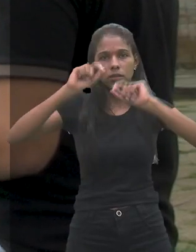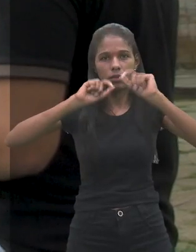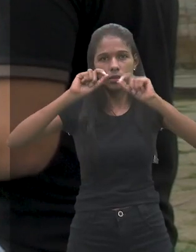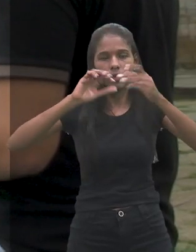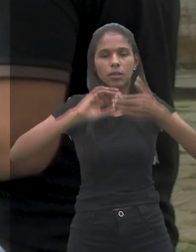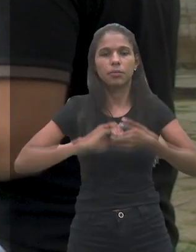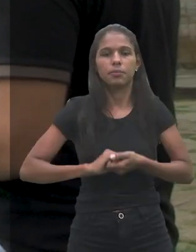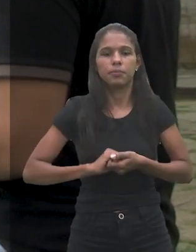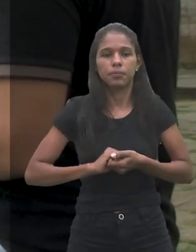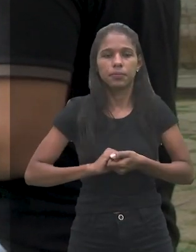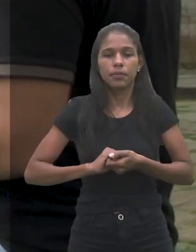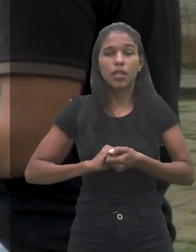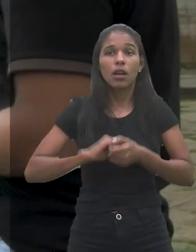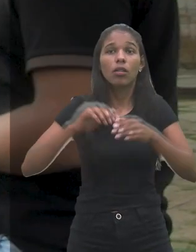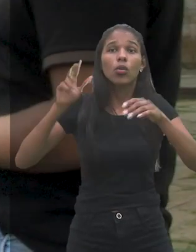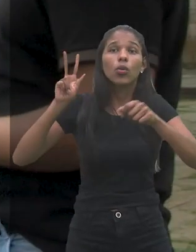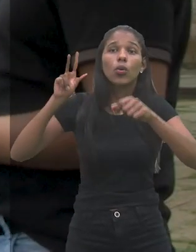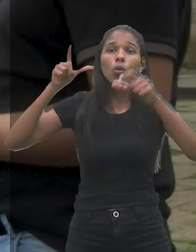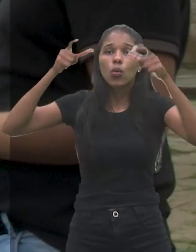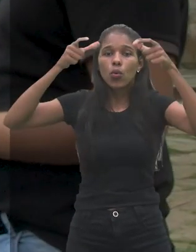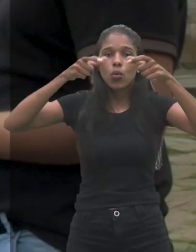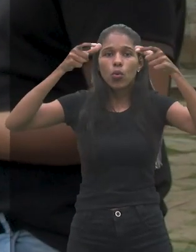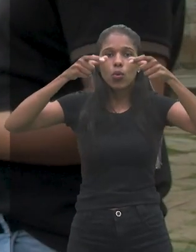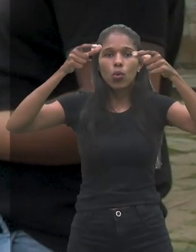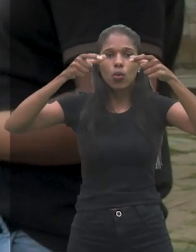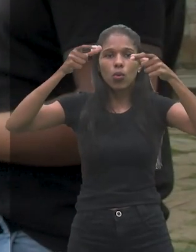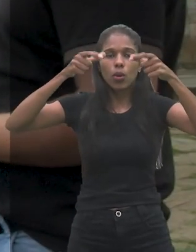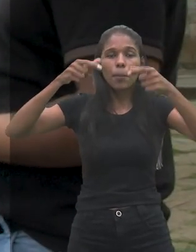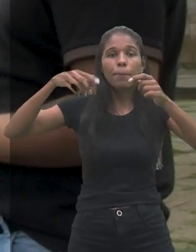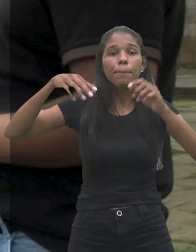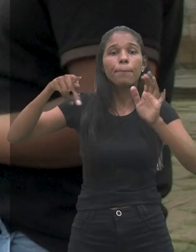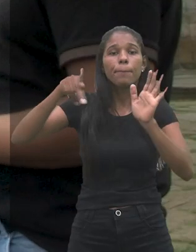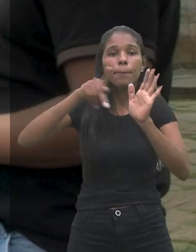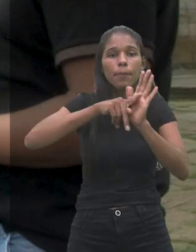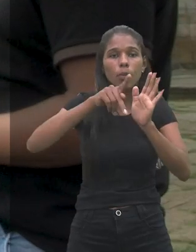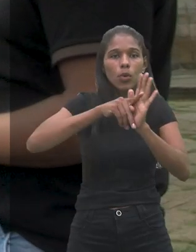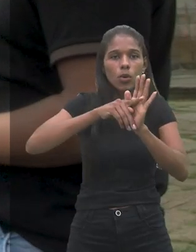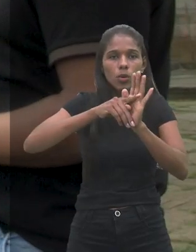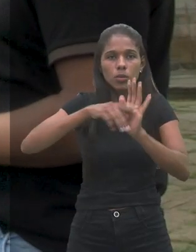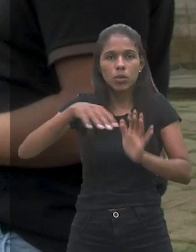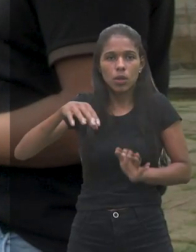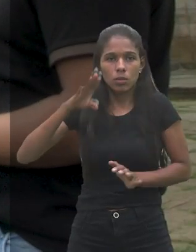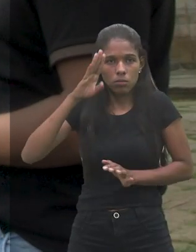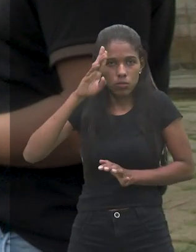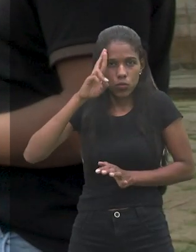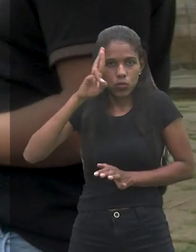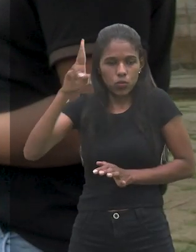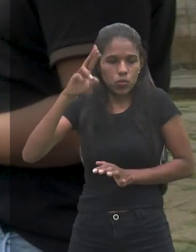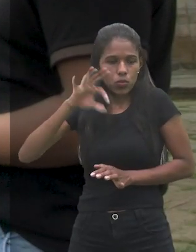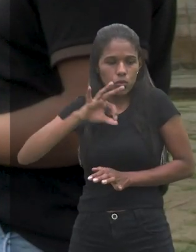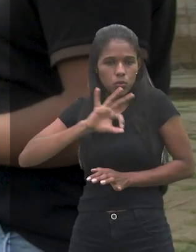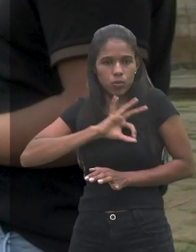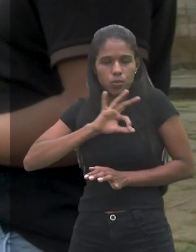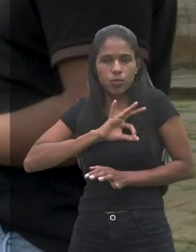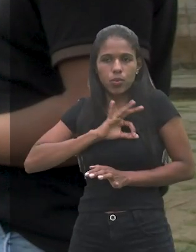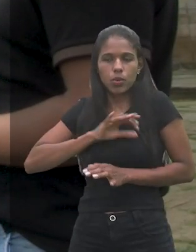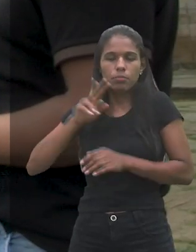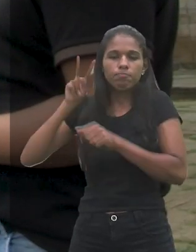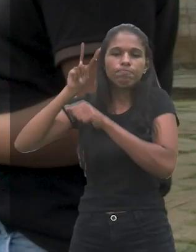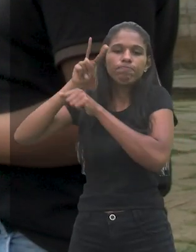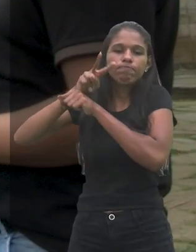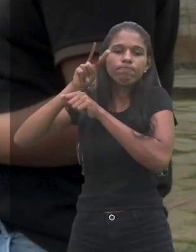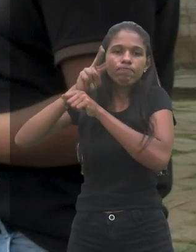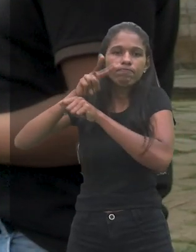entre a guarita, os capacetes muçulmanos. Antônio Francisco de Lisboa, quando novo, frequentava